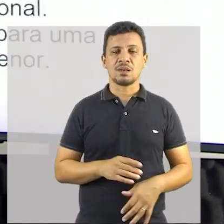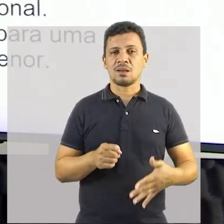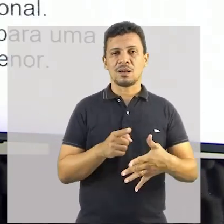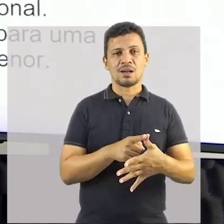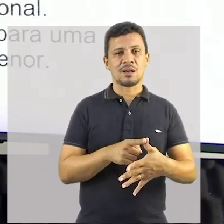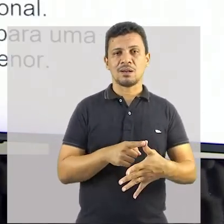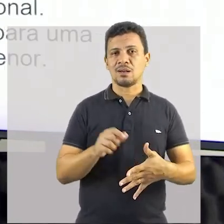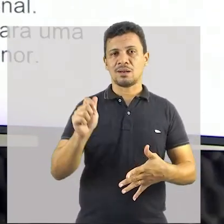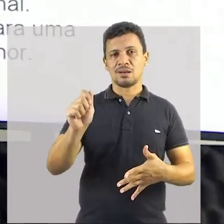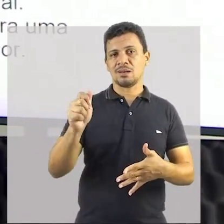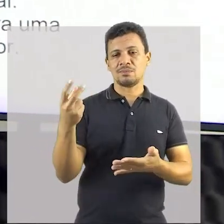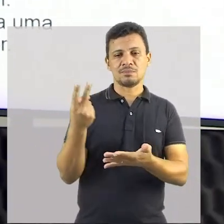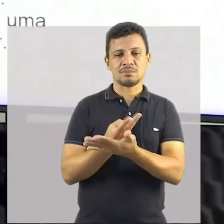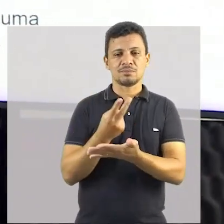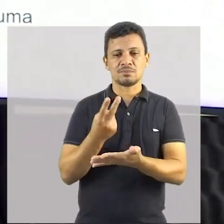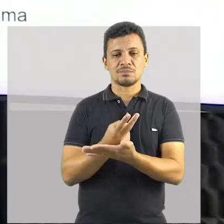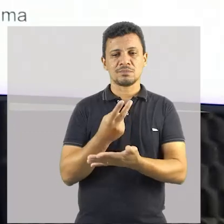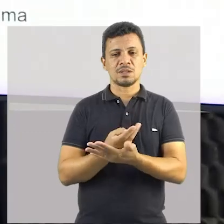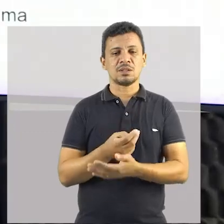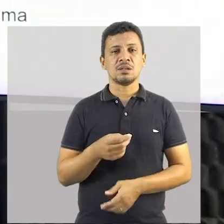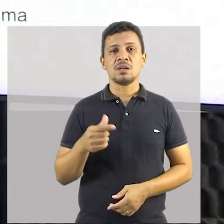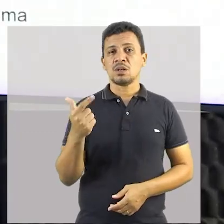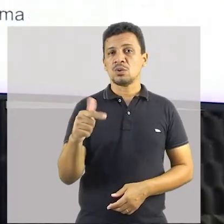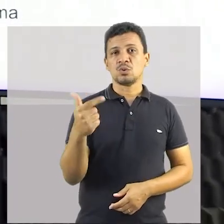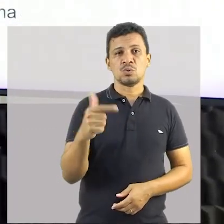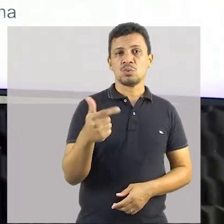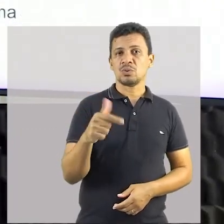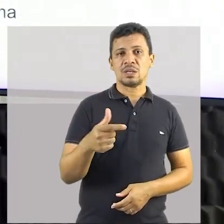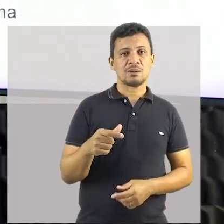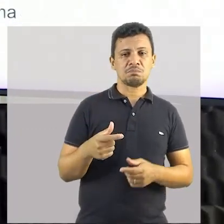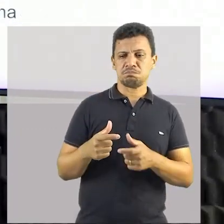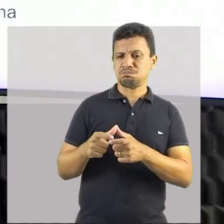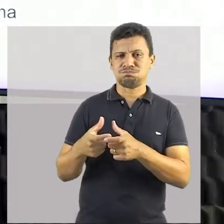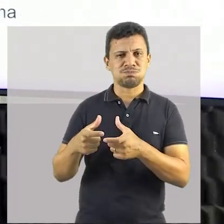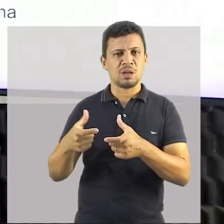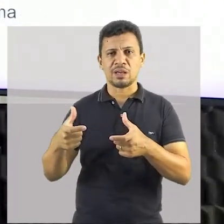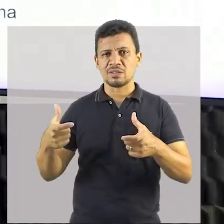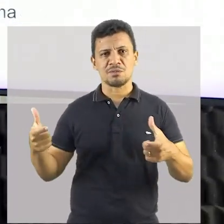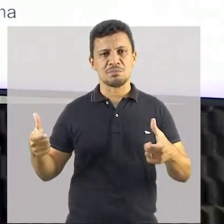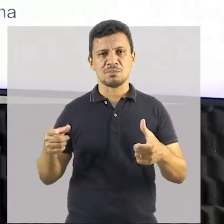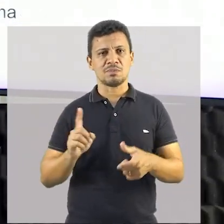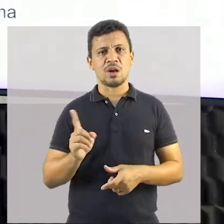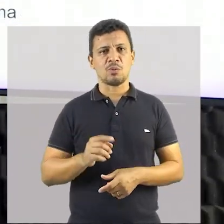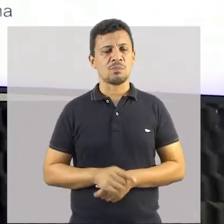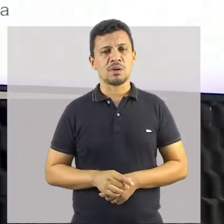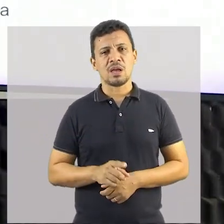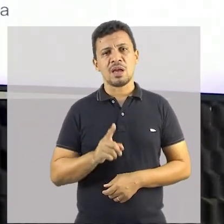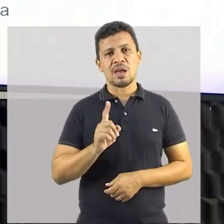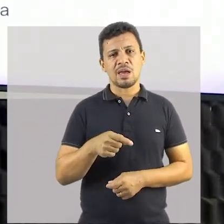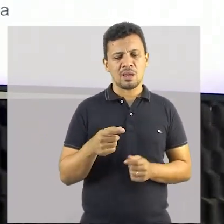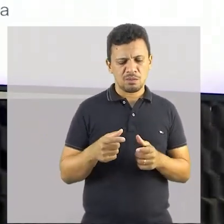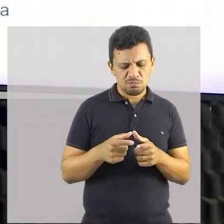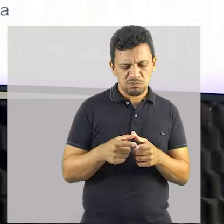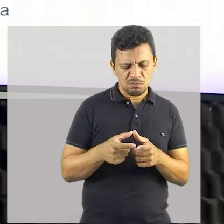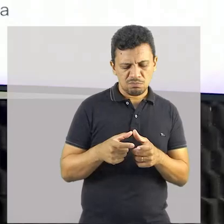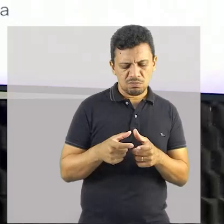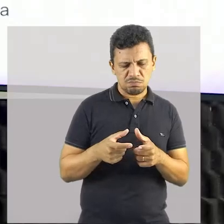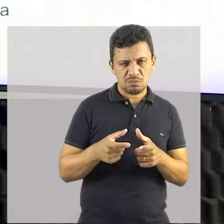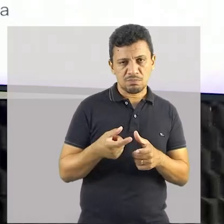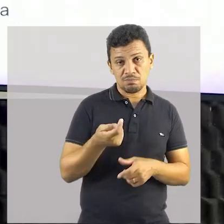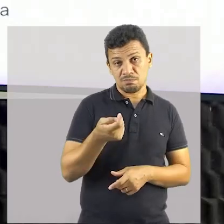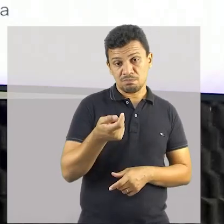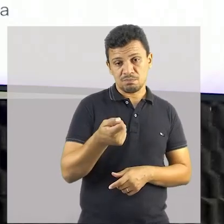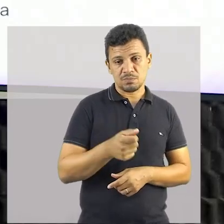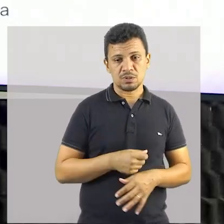não pode ser letra A, porque não há uma situação de elevado crescimento vegetativo. O crescimento é o menor da nossa história.